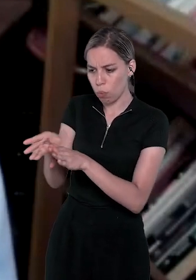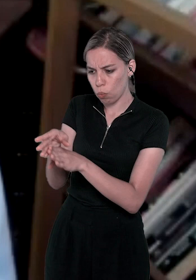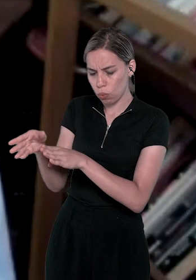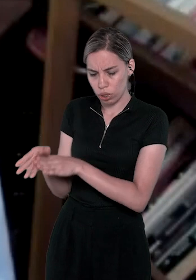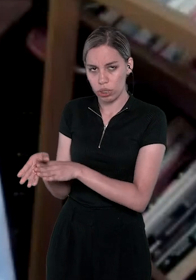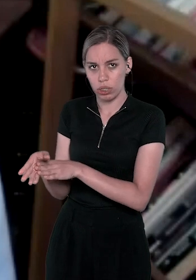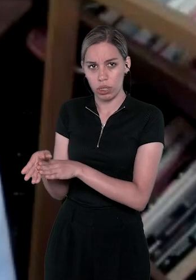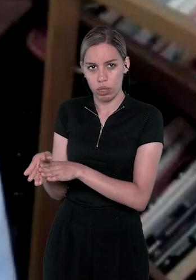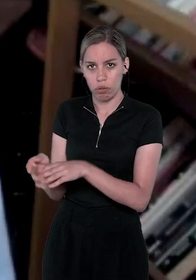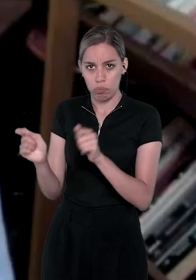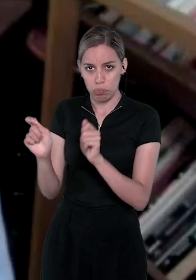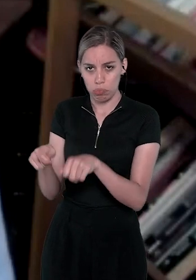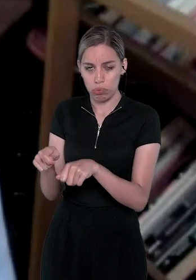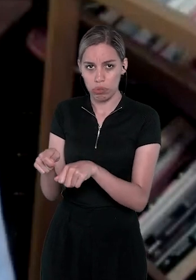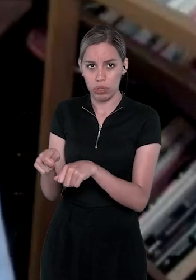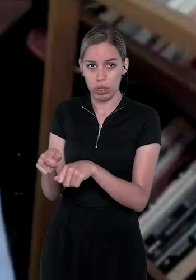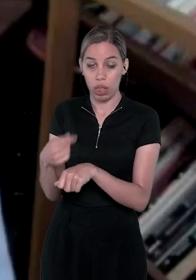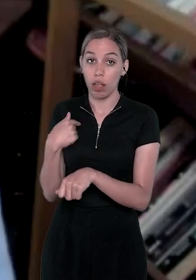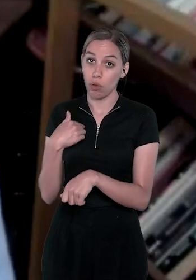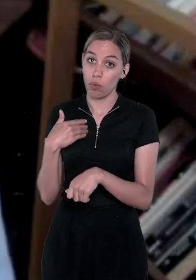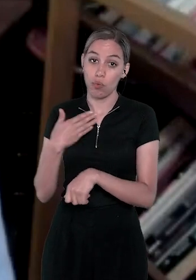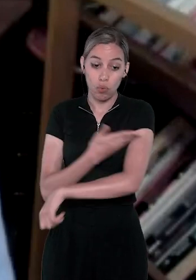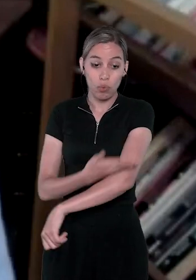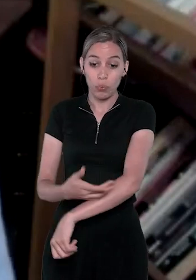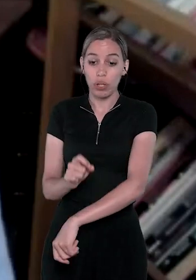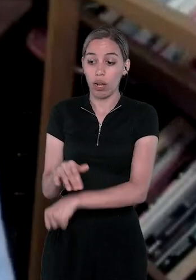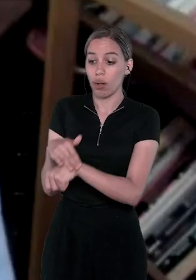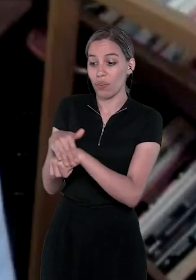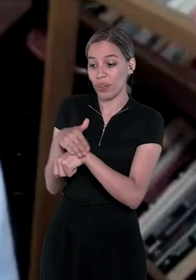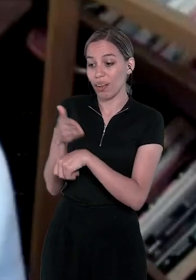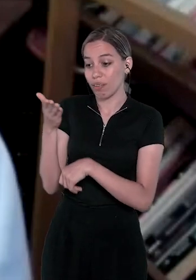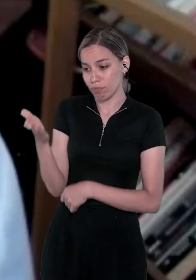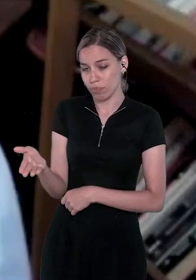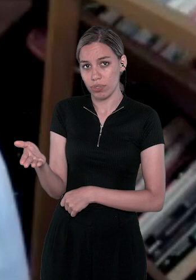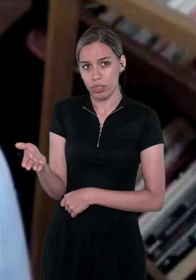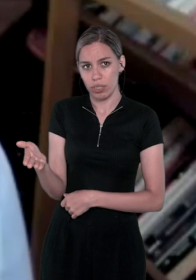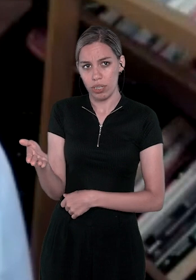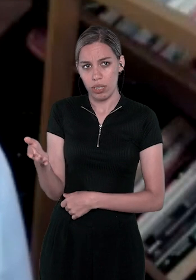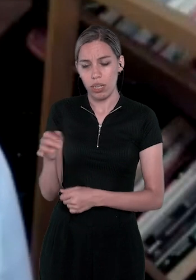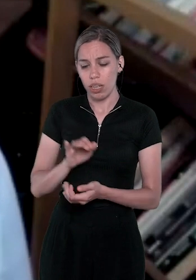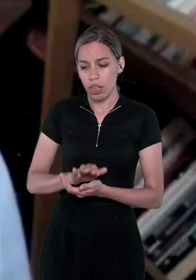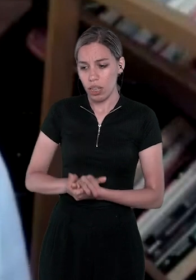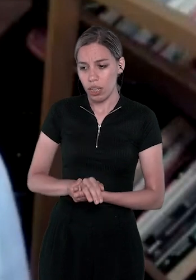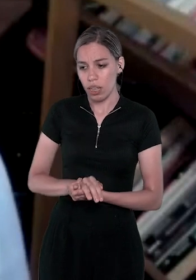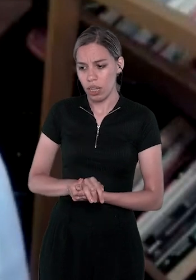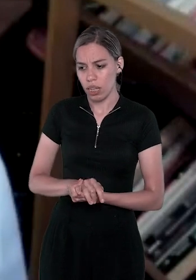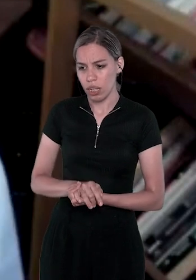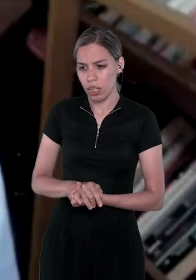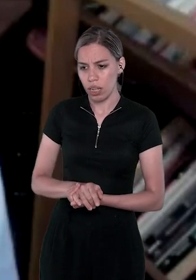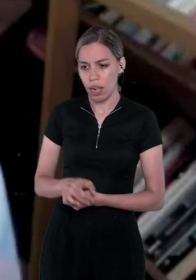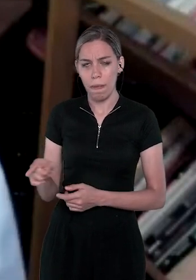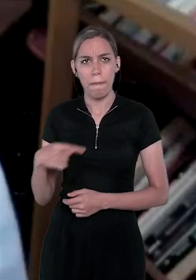importante. Eu costumo muito conversar com eles e às vezes tem uns que dizem assim: mas a gente não tem mais